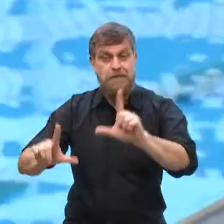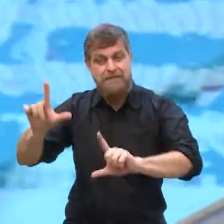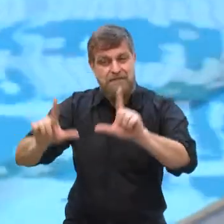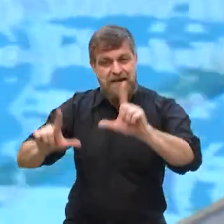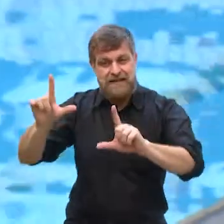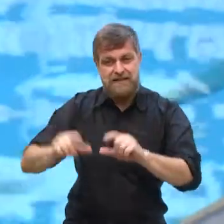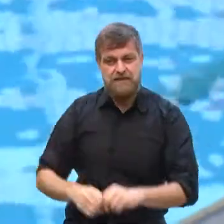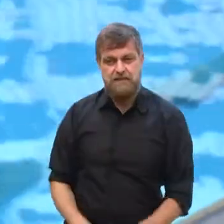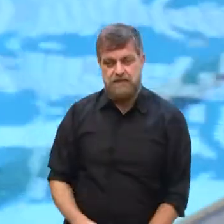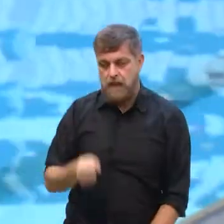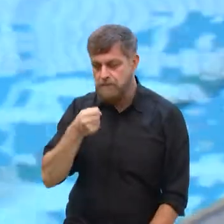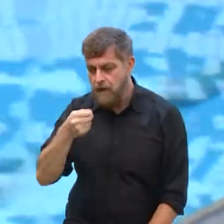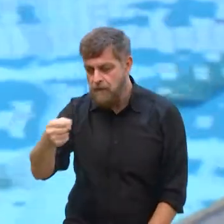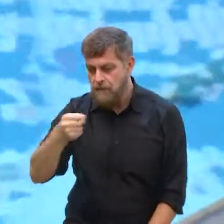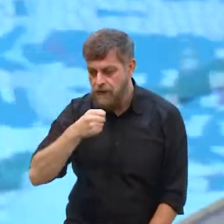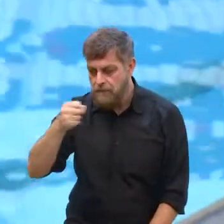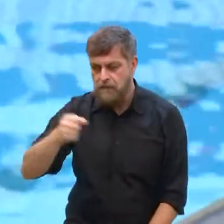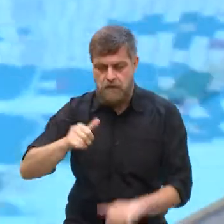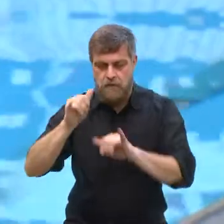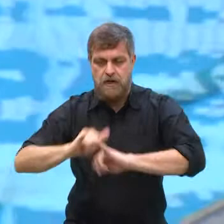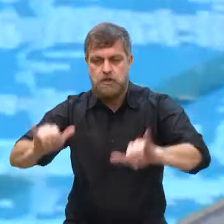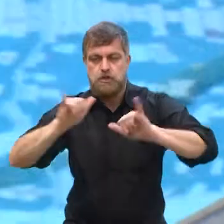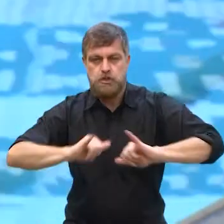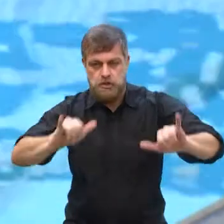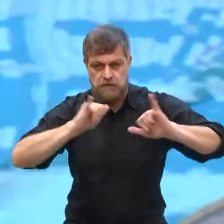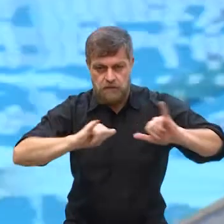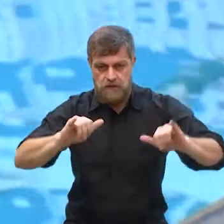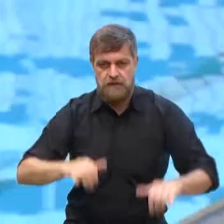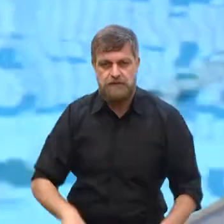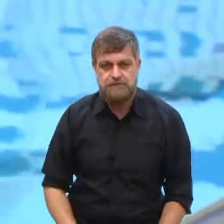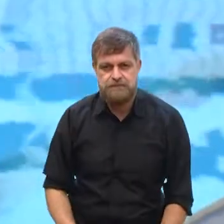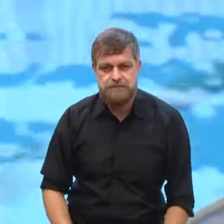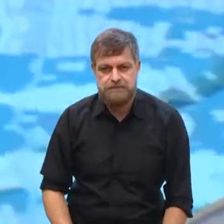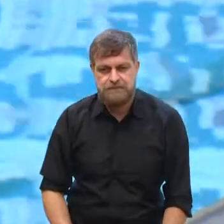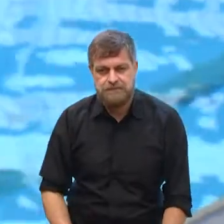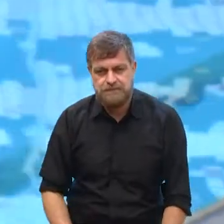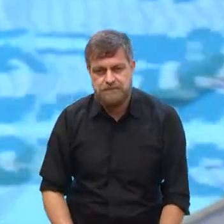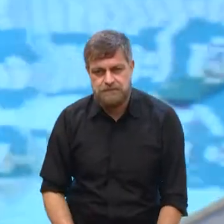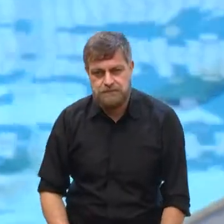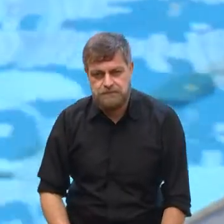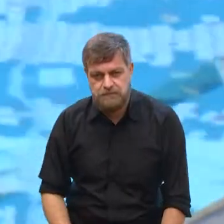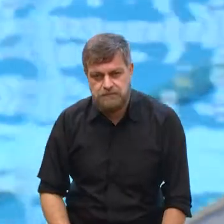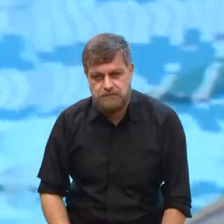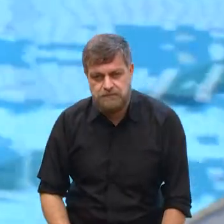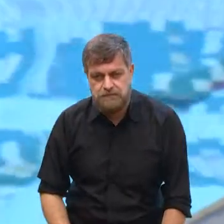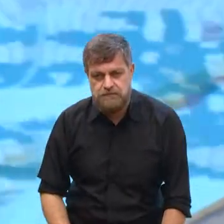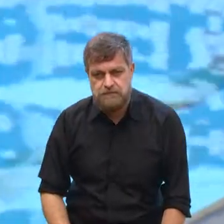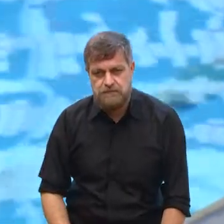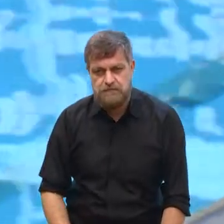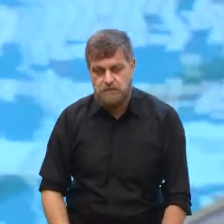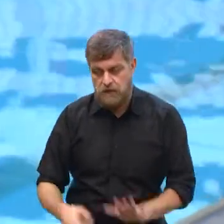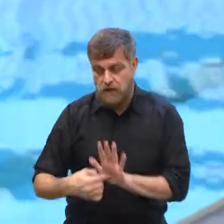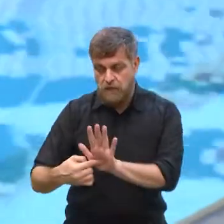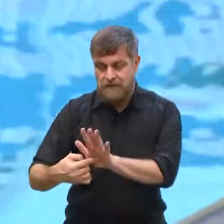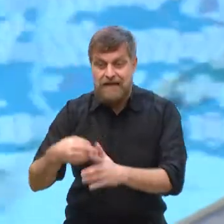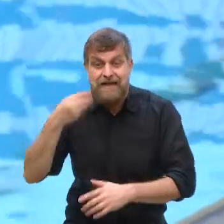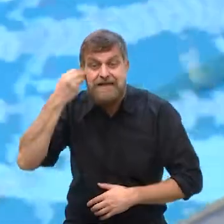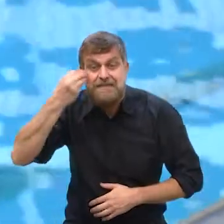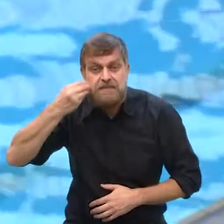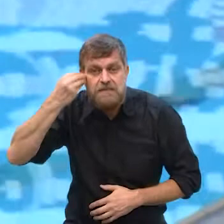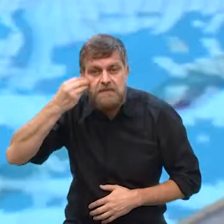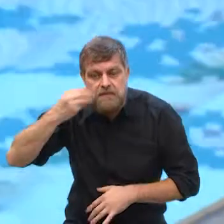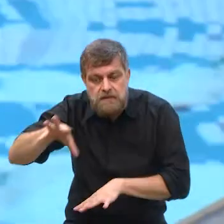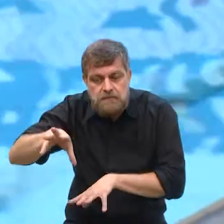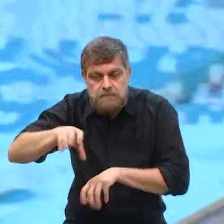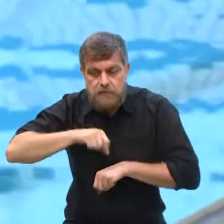lá. Aí a gente foi para divulgar esse documentário e poder já vivenciar e saber